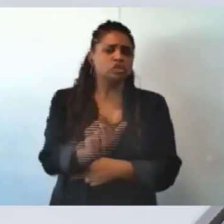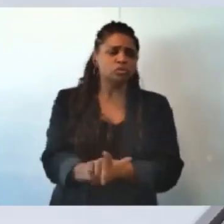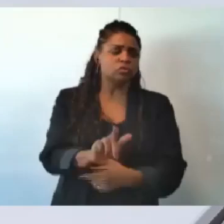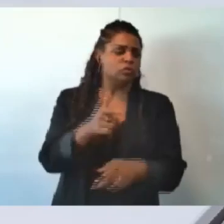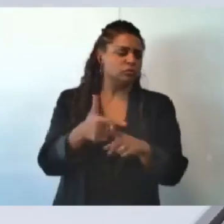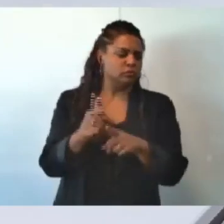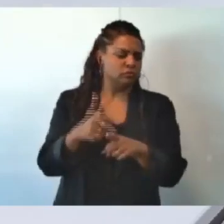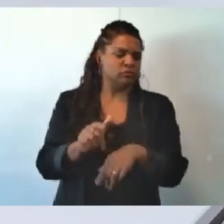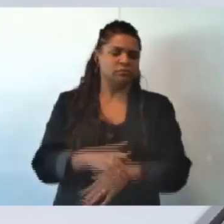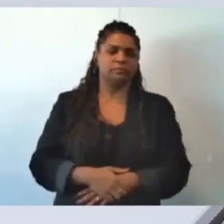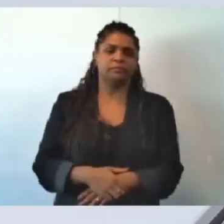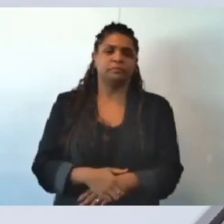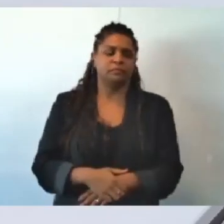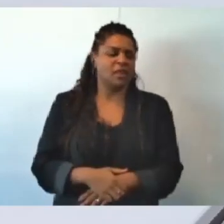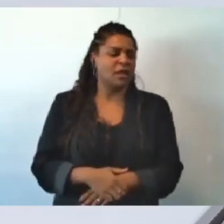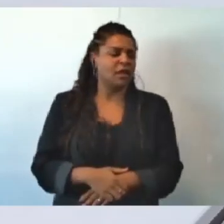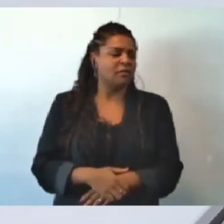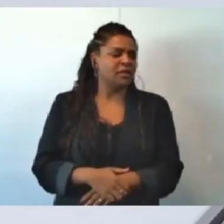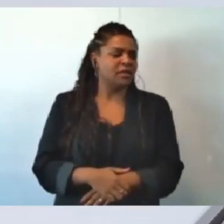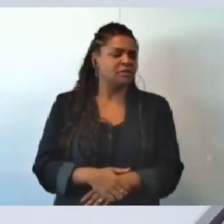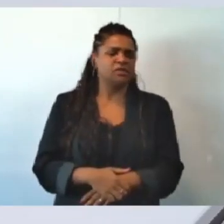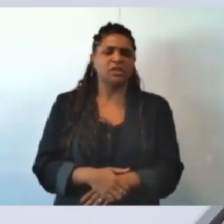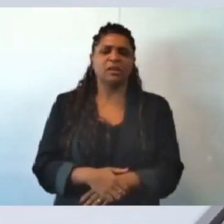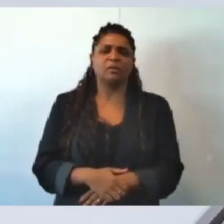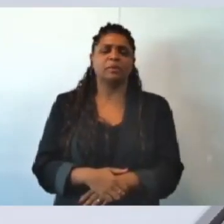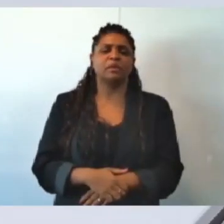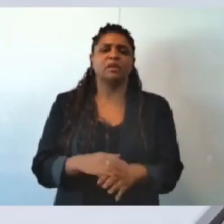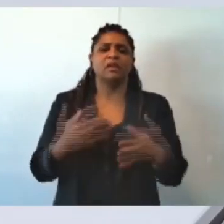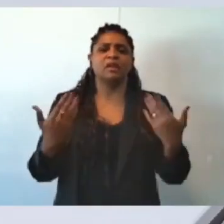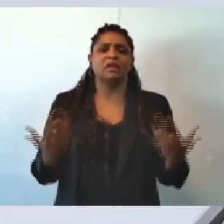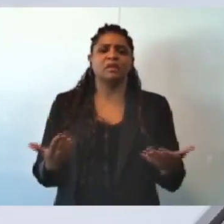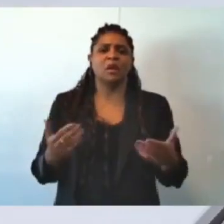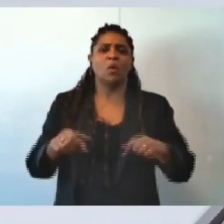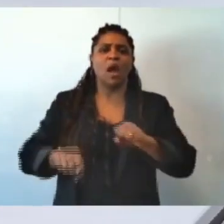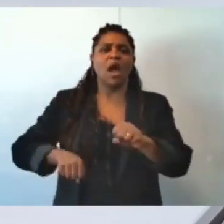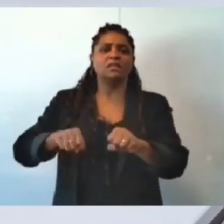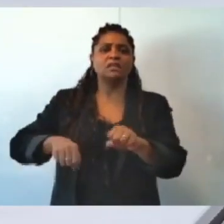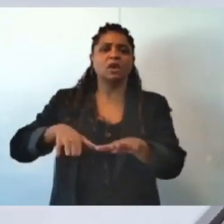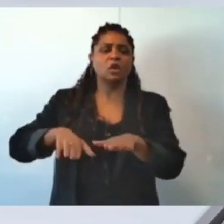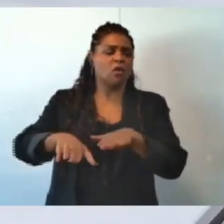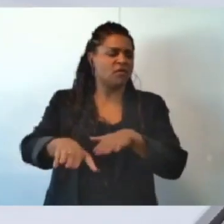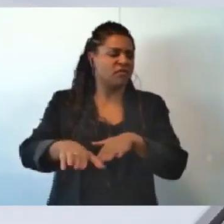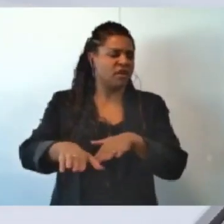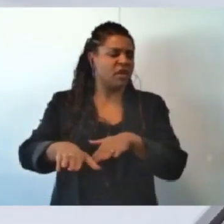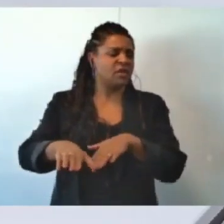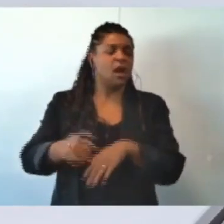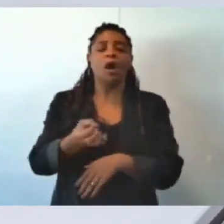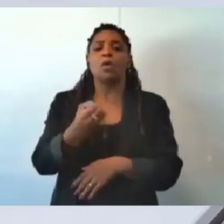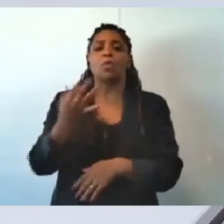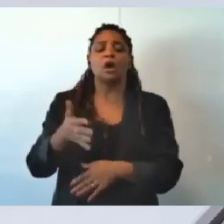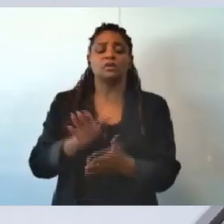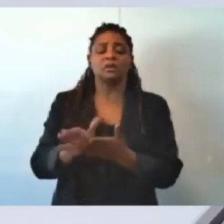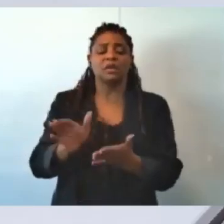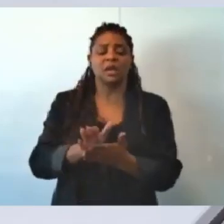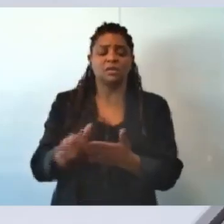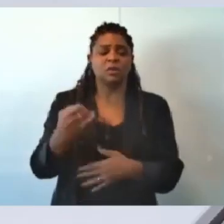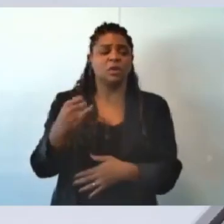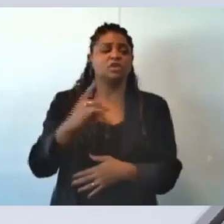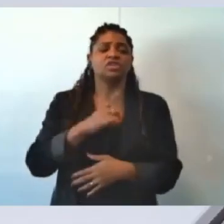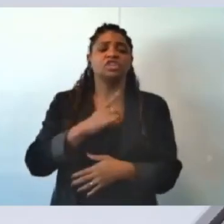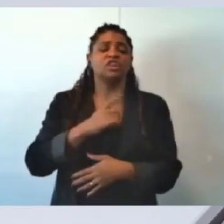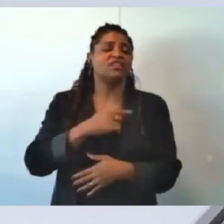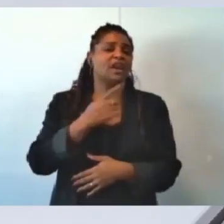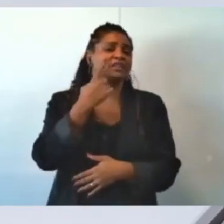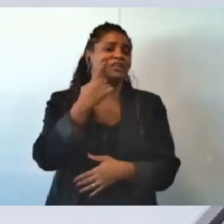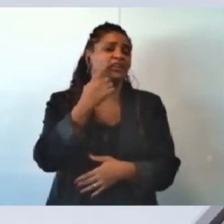Quer dizer, a ciclovia parou-se uma obra, quanto que gastou? Porque se tivesse escutado as pessoas lá, não teria gastado dinheiro e parado